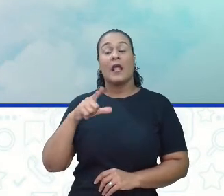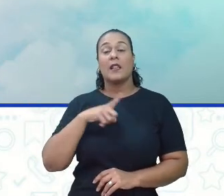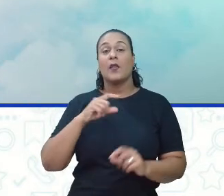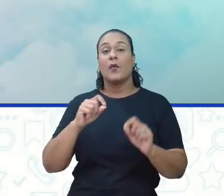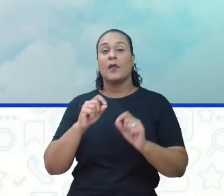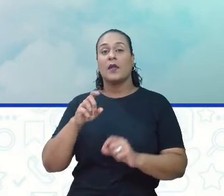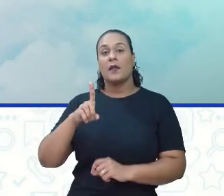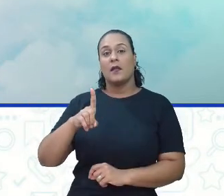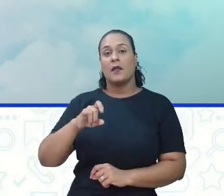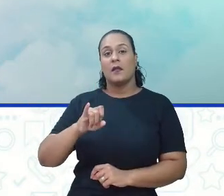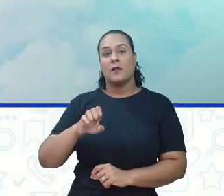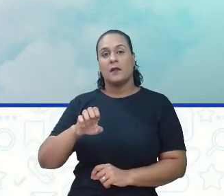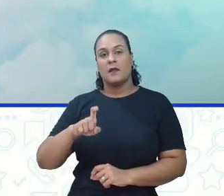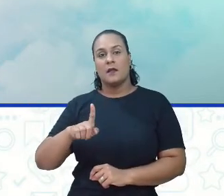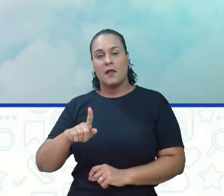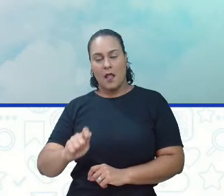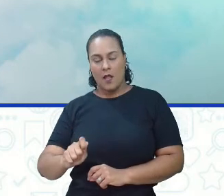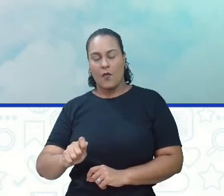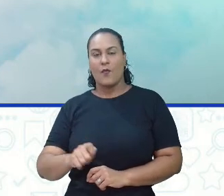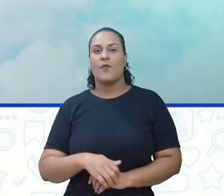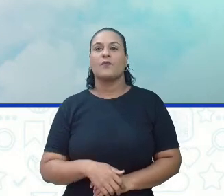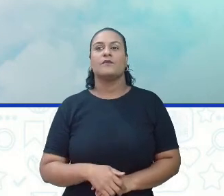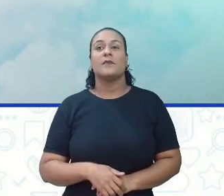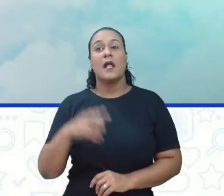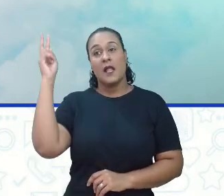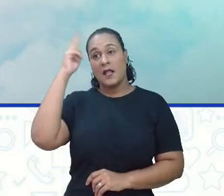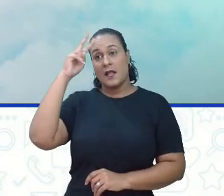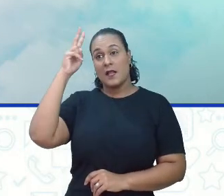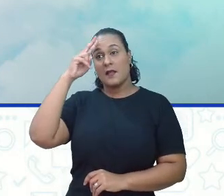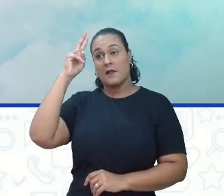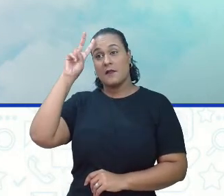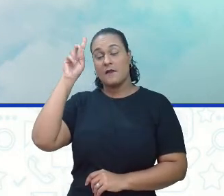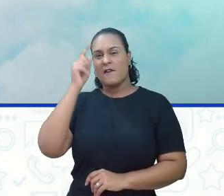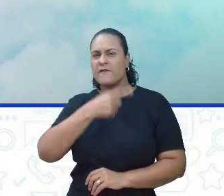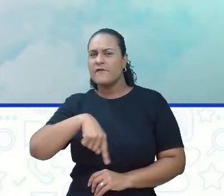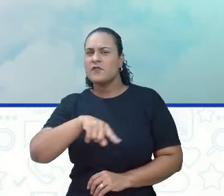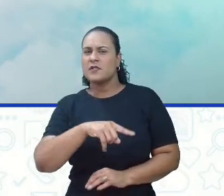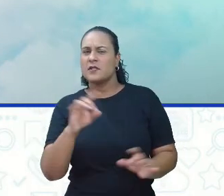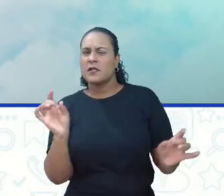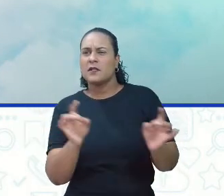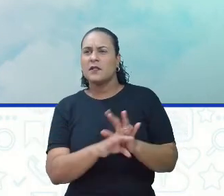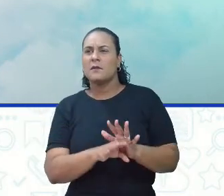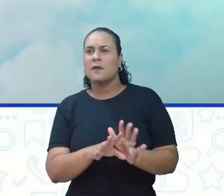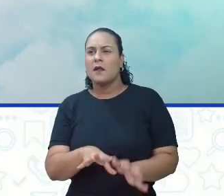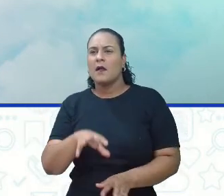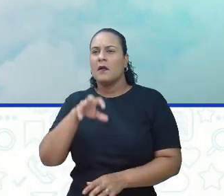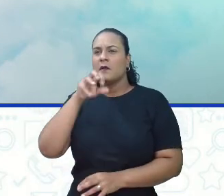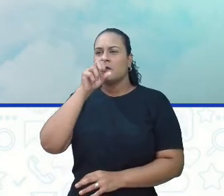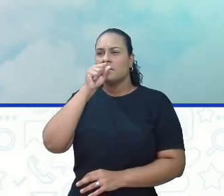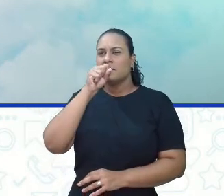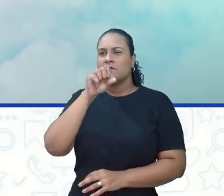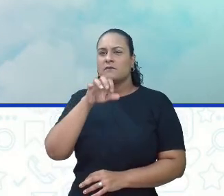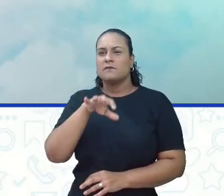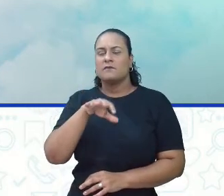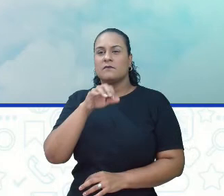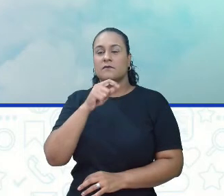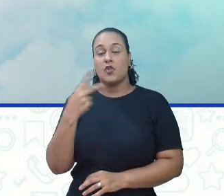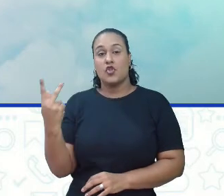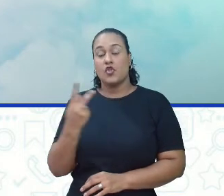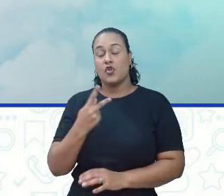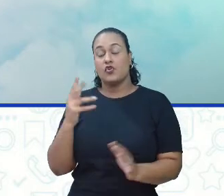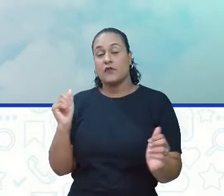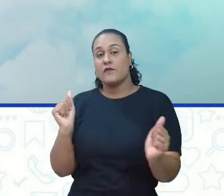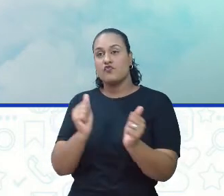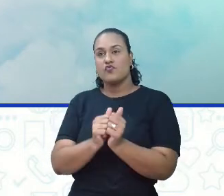vocativo. Diego, temos meu amor também. Se lembre que assim que você terminar o afresco, nós estaremos juntos